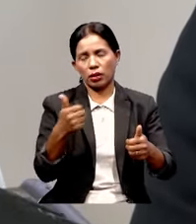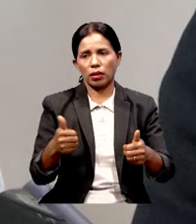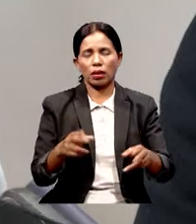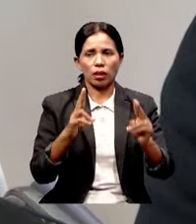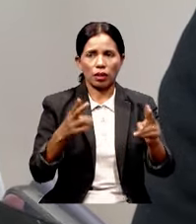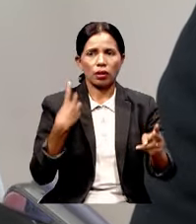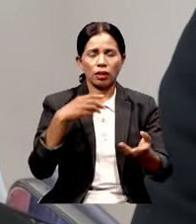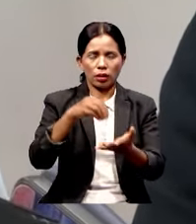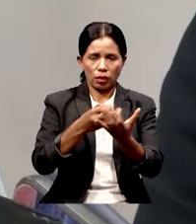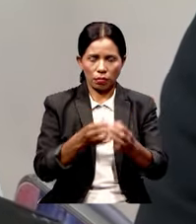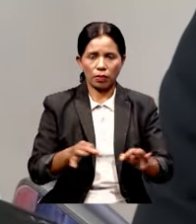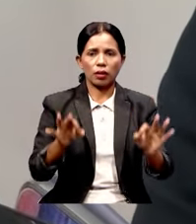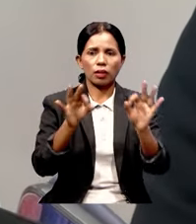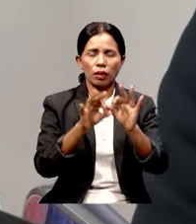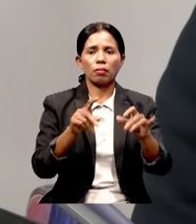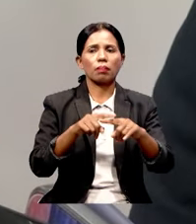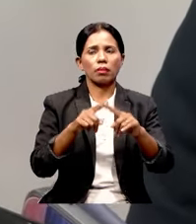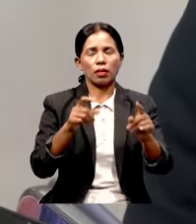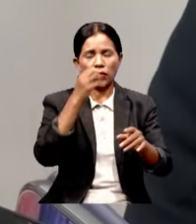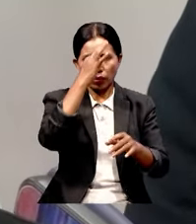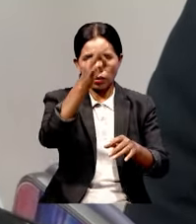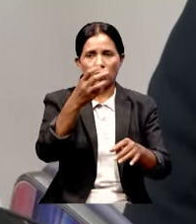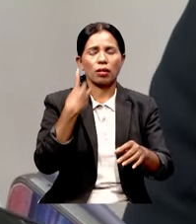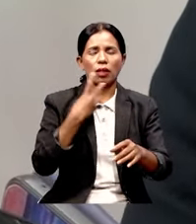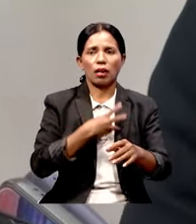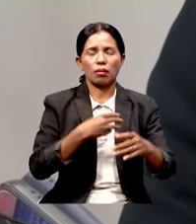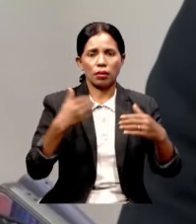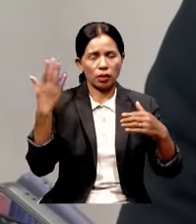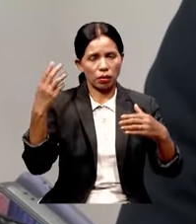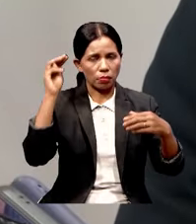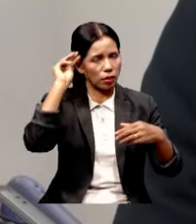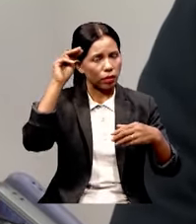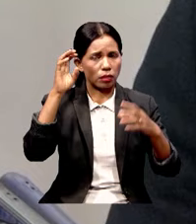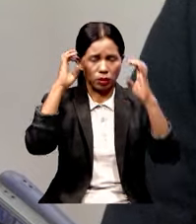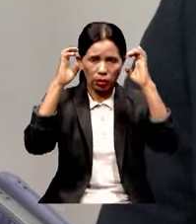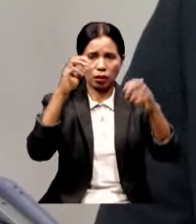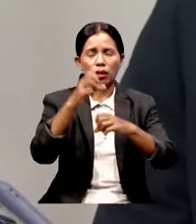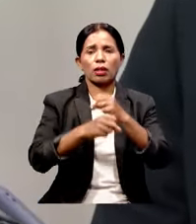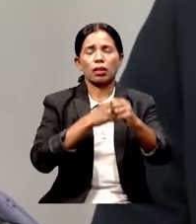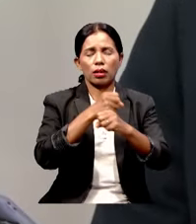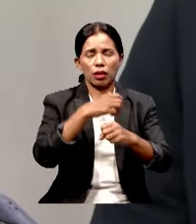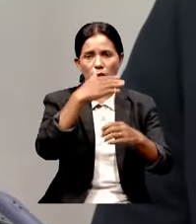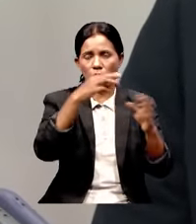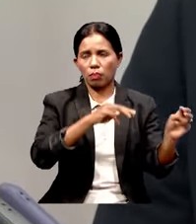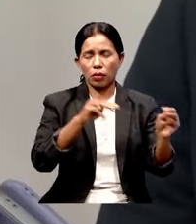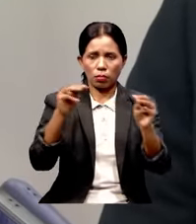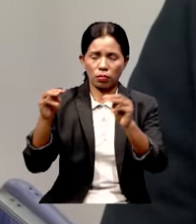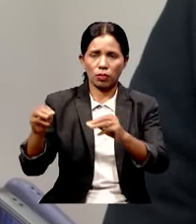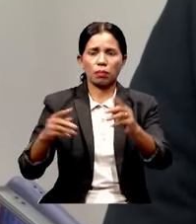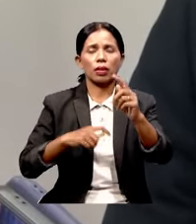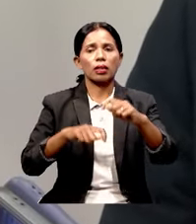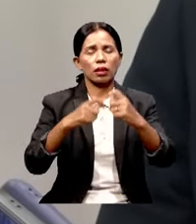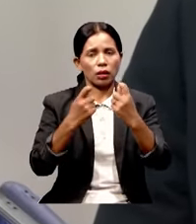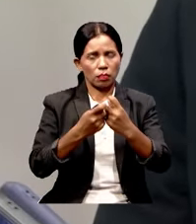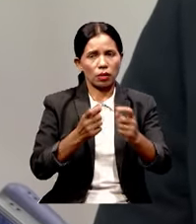urgentemente ita tau prioridade, mai be iha futuro a memoche Ministério da Educação e tinan oen se muda prototipo de construção, ne be